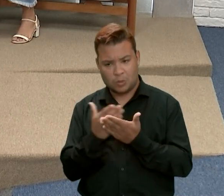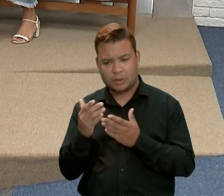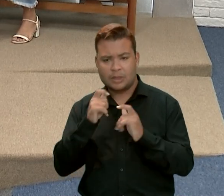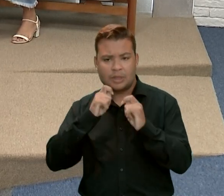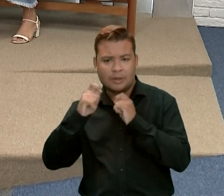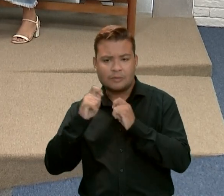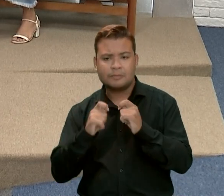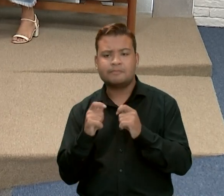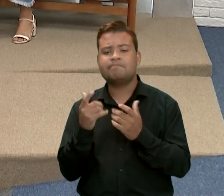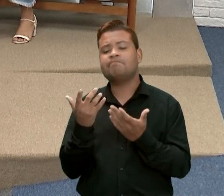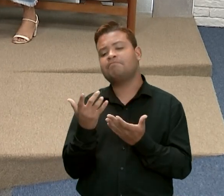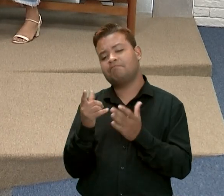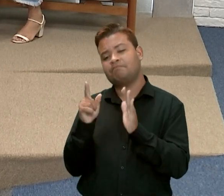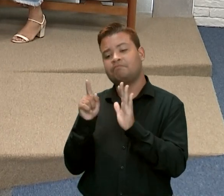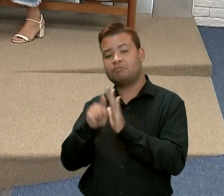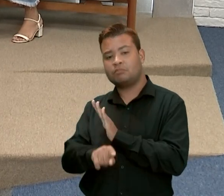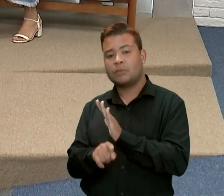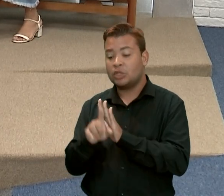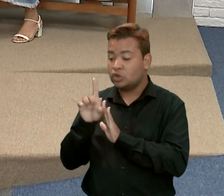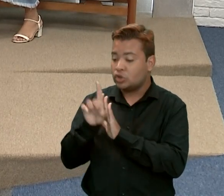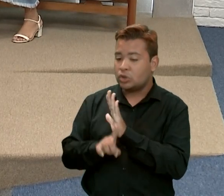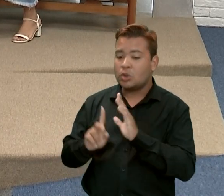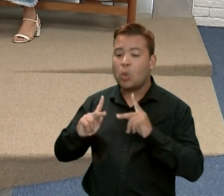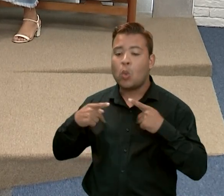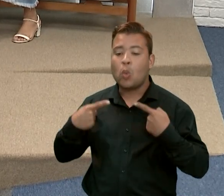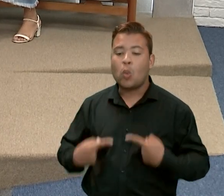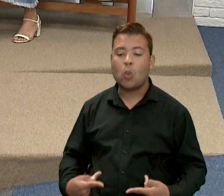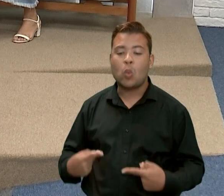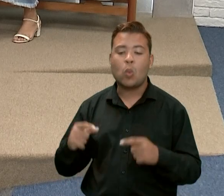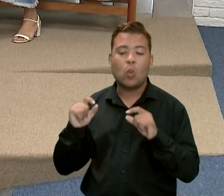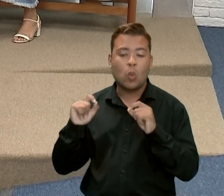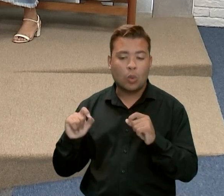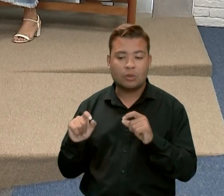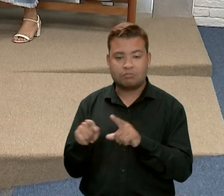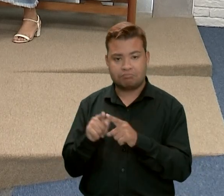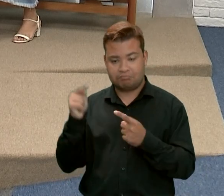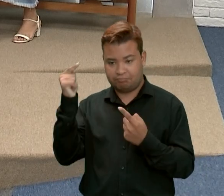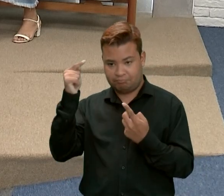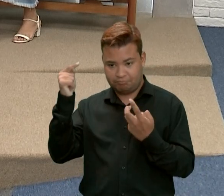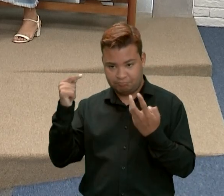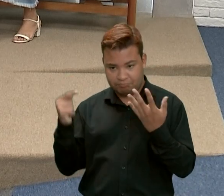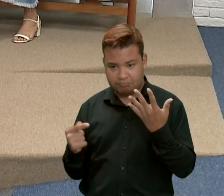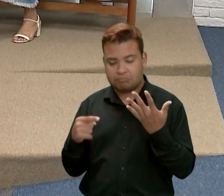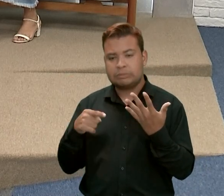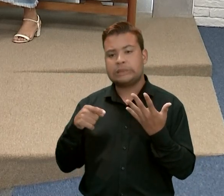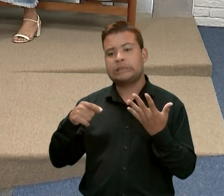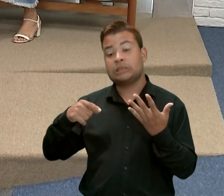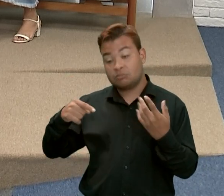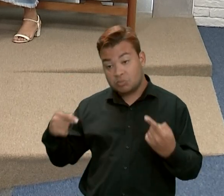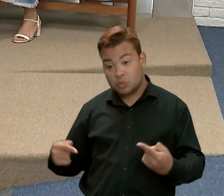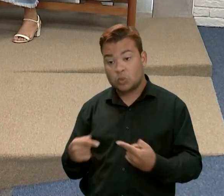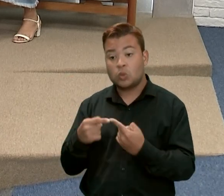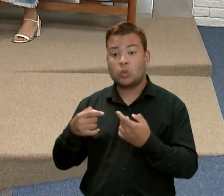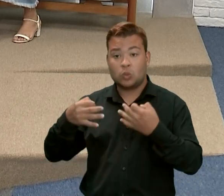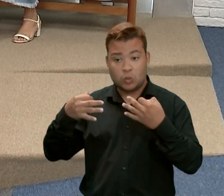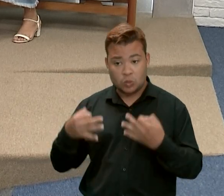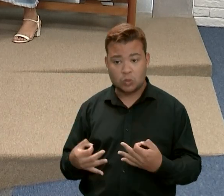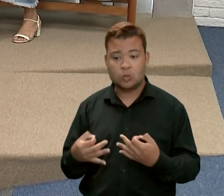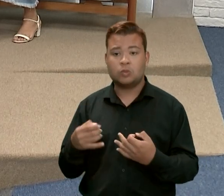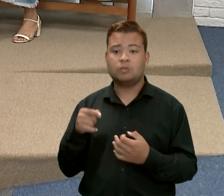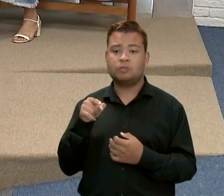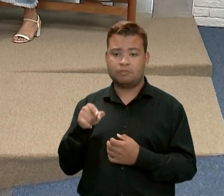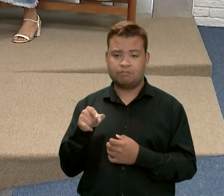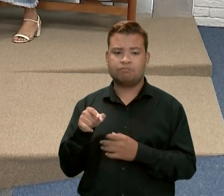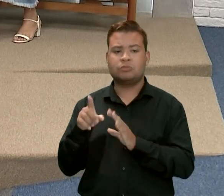o que são os direitos humanos, quais são os critérios para que algo seja caracterizado assim. Eu vou começar